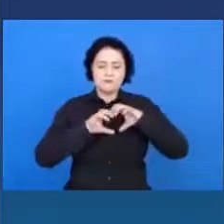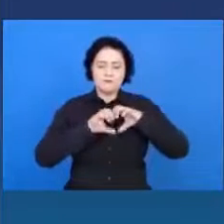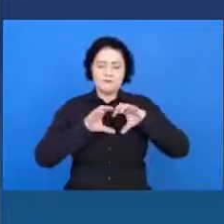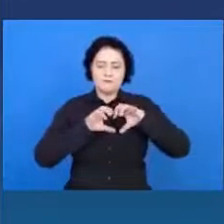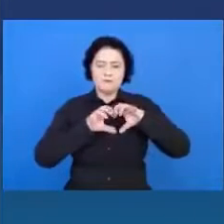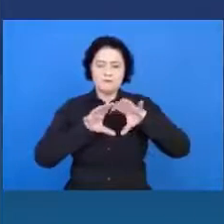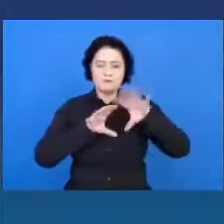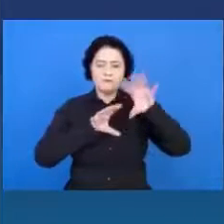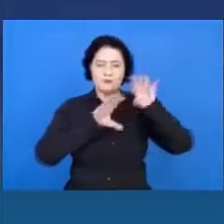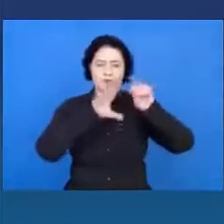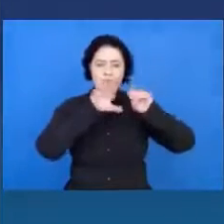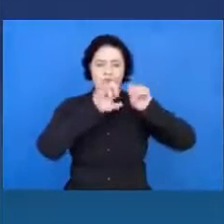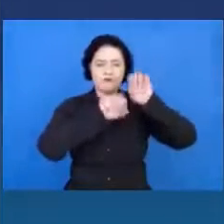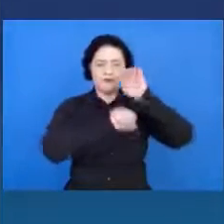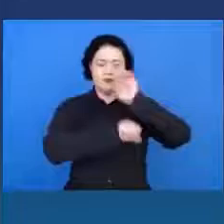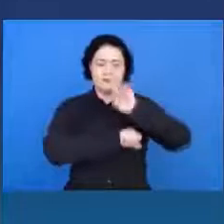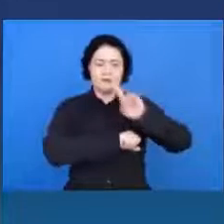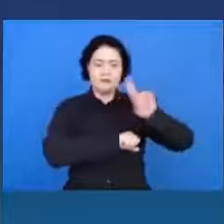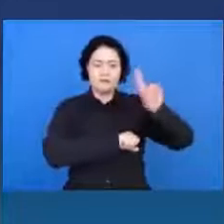e